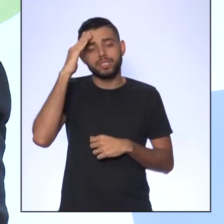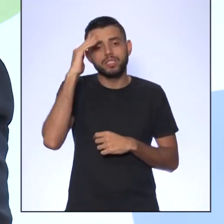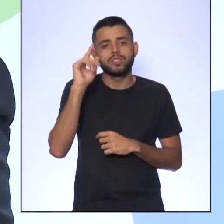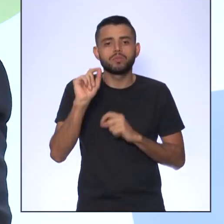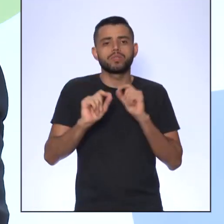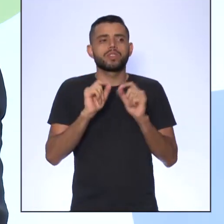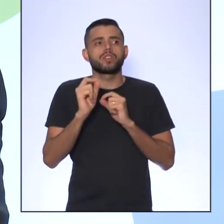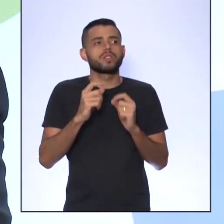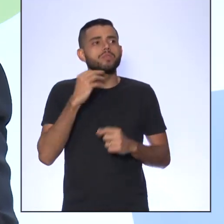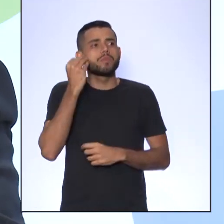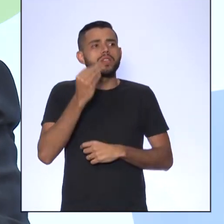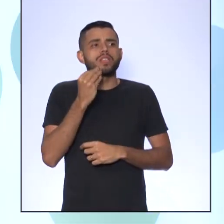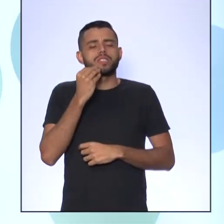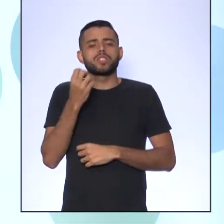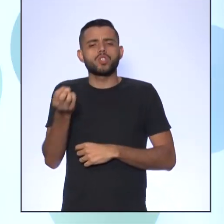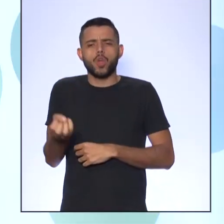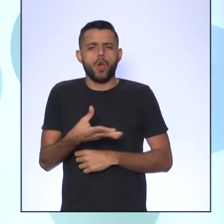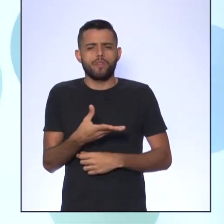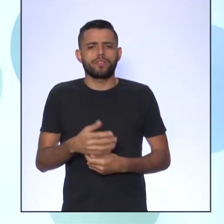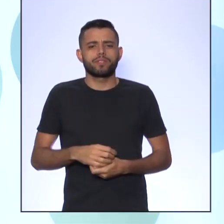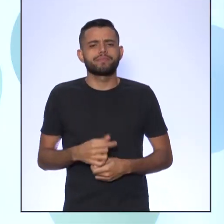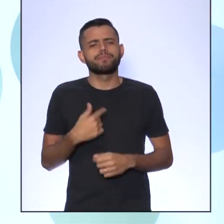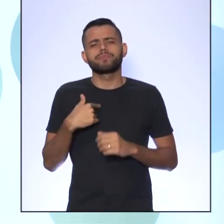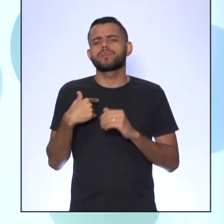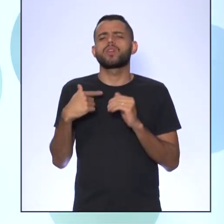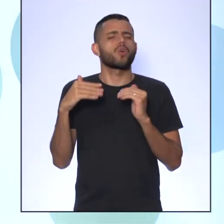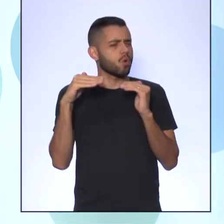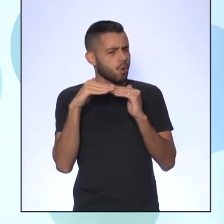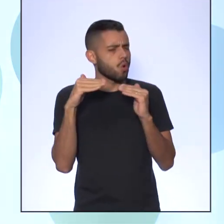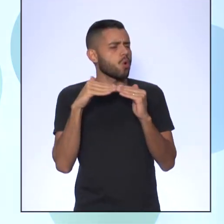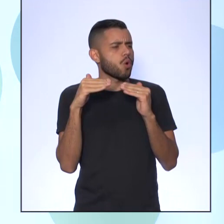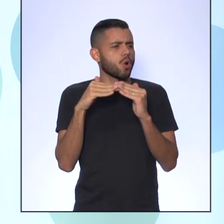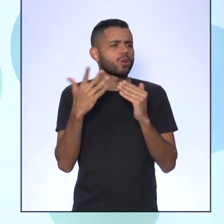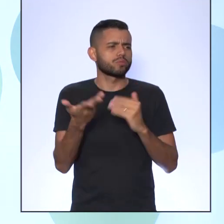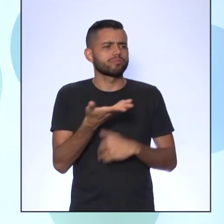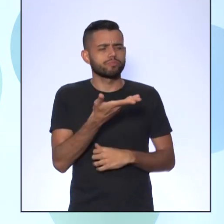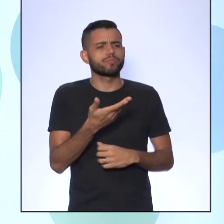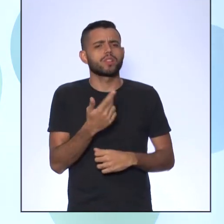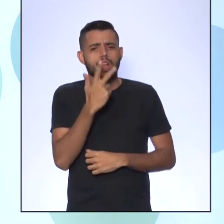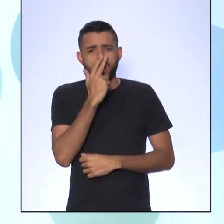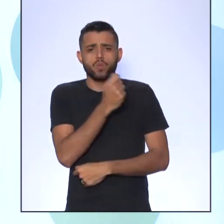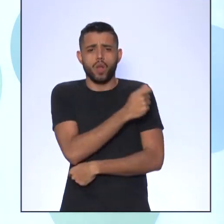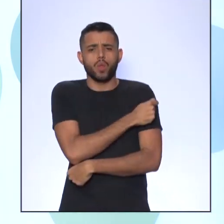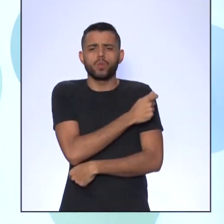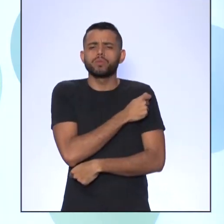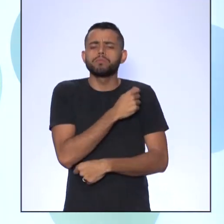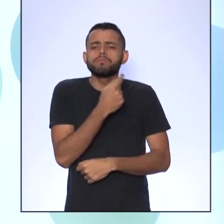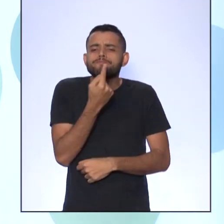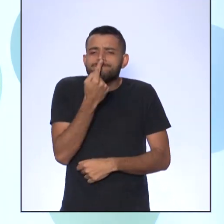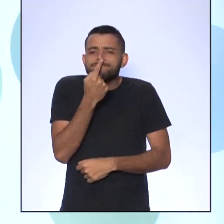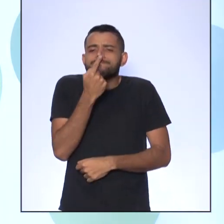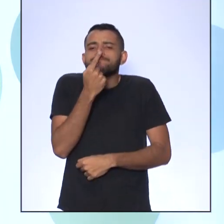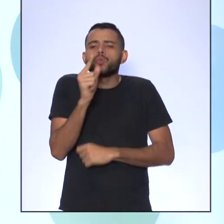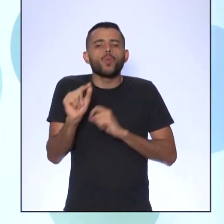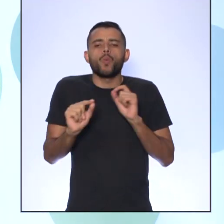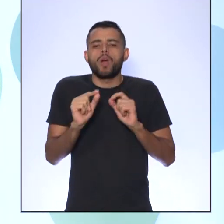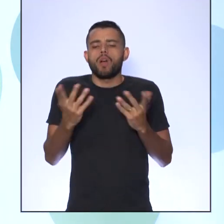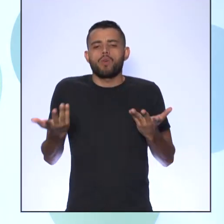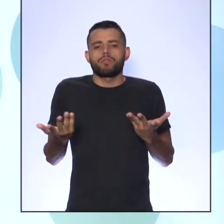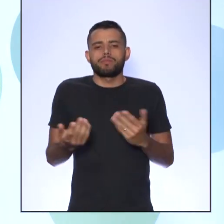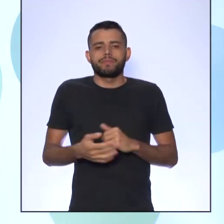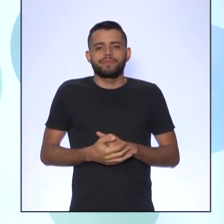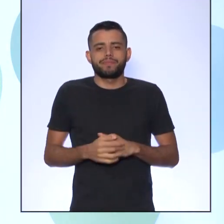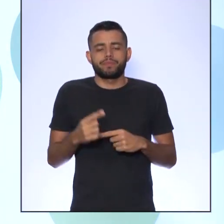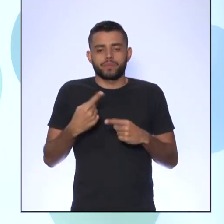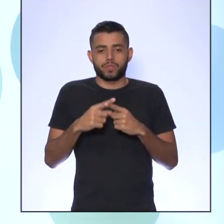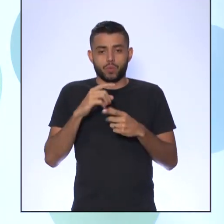isso é uma experiência nova, né, Cláudio? Claro, claro. Eu concordo com o secretário, eu acho que o aluno ele tem que ver a sua afinidade, lembrando que o Enem digital ele